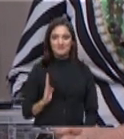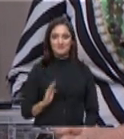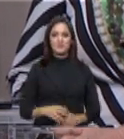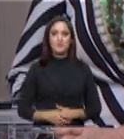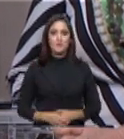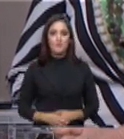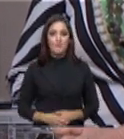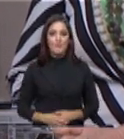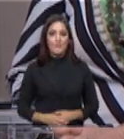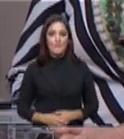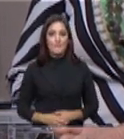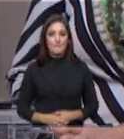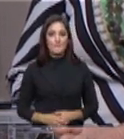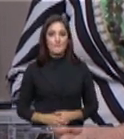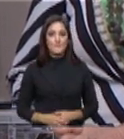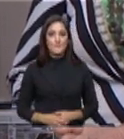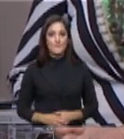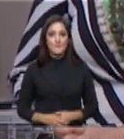fim,